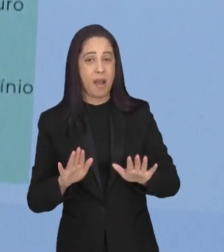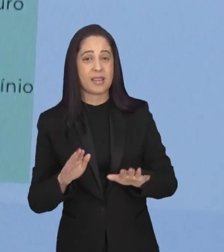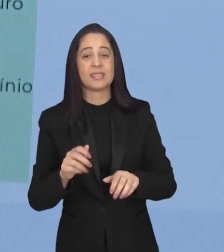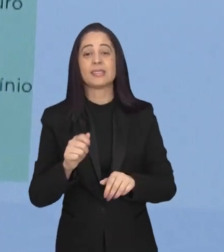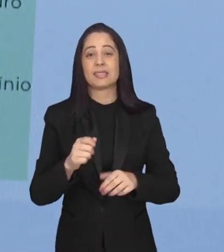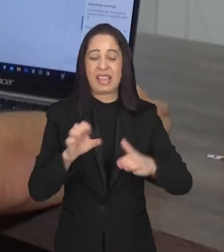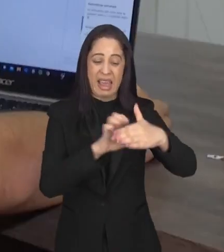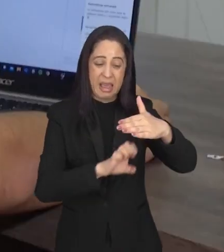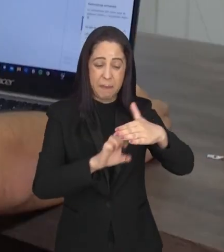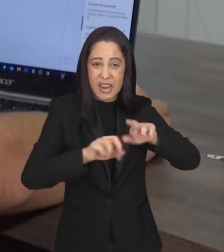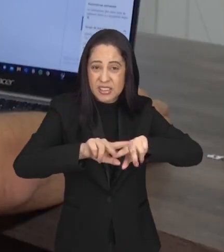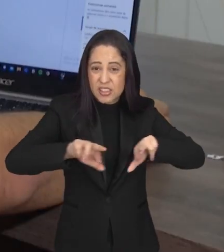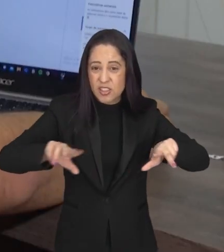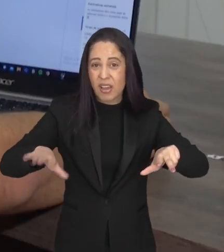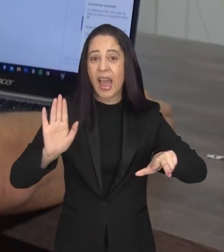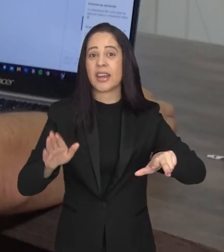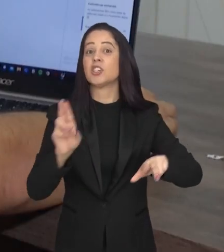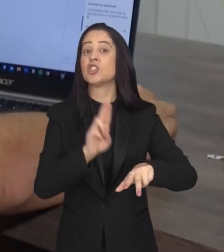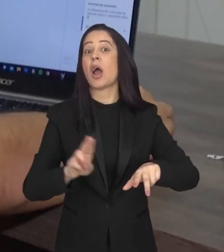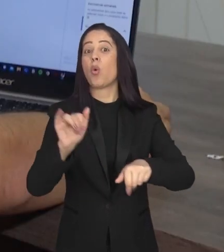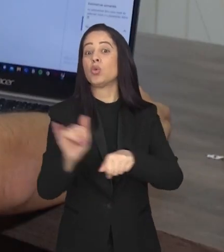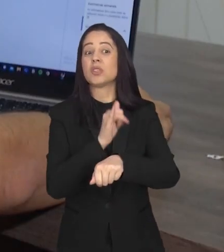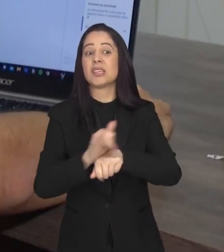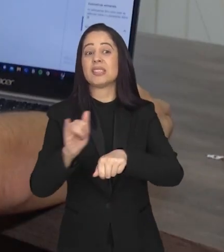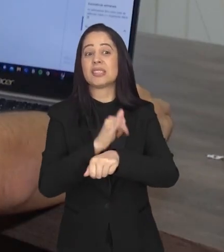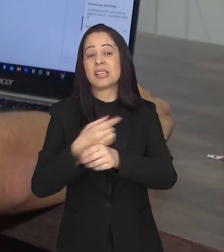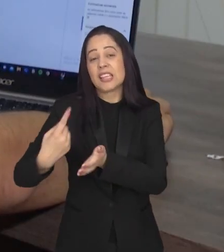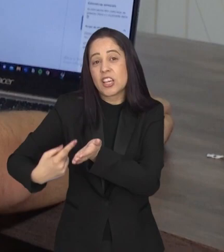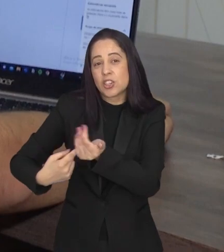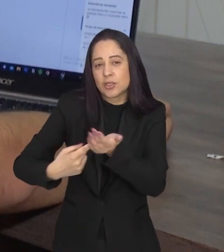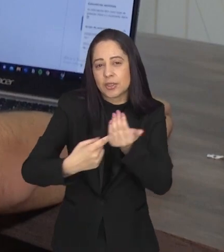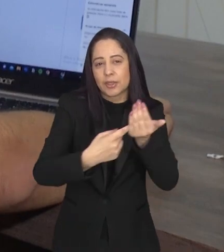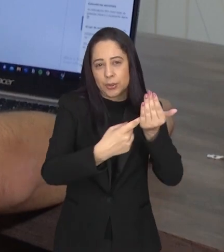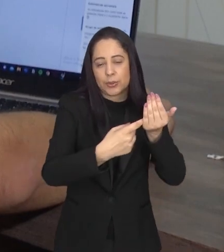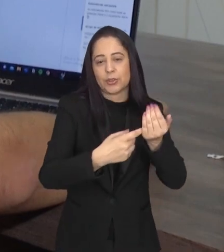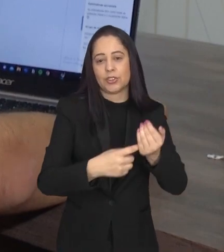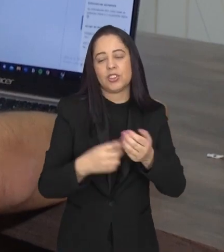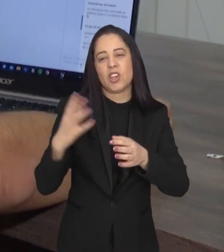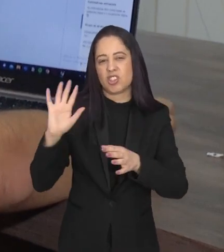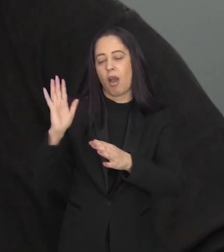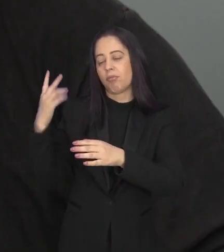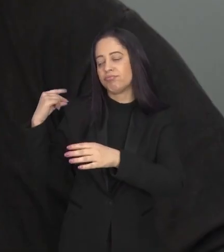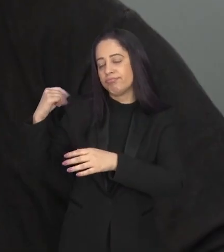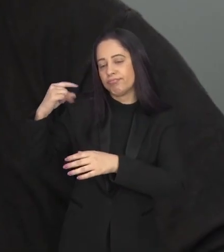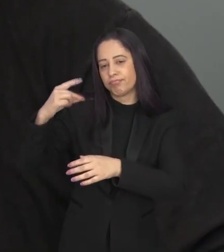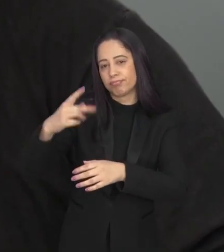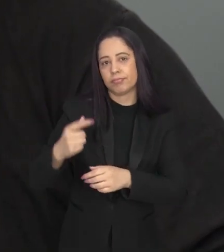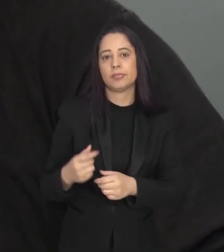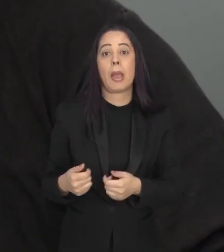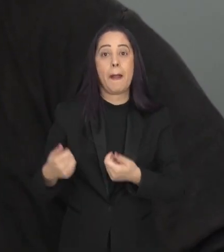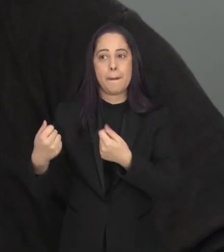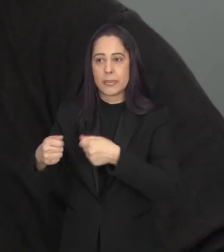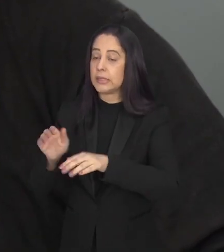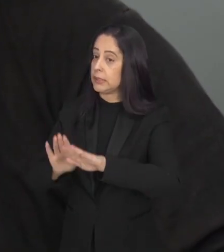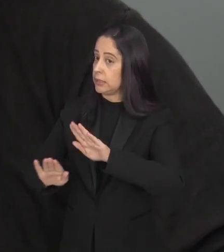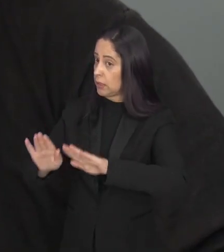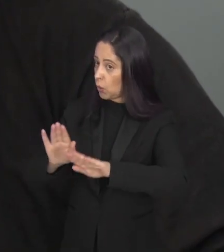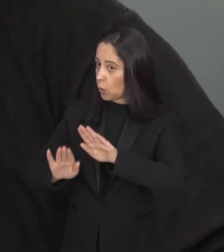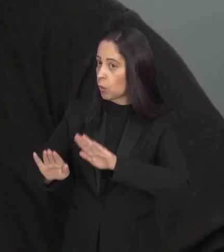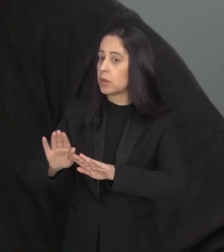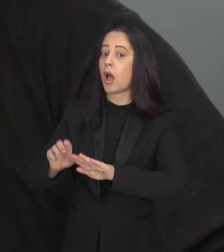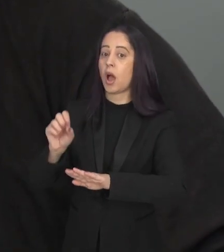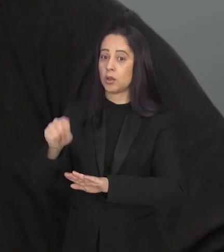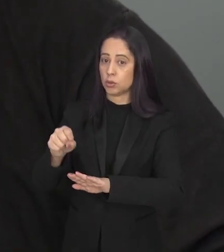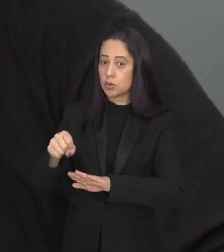ser recente, empresas já aplicam tecnologias semelhantes há alguns anos. Tem que ter um cuidado, tem que ter